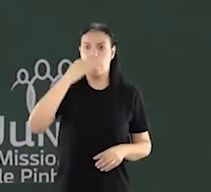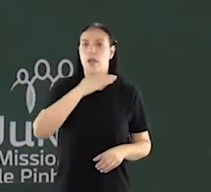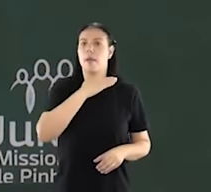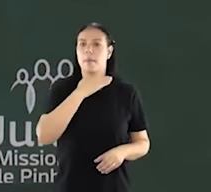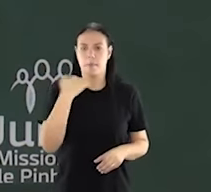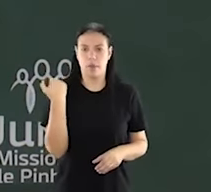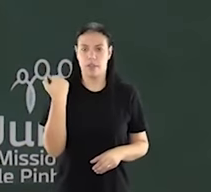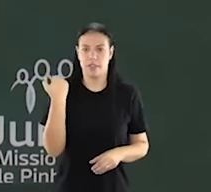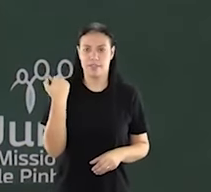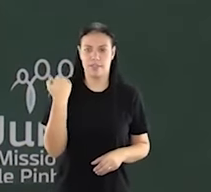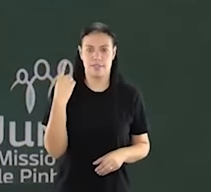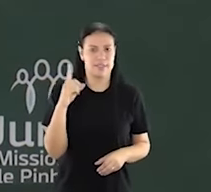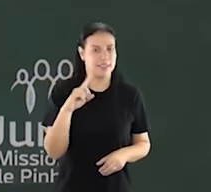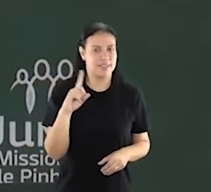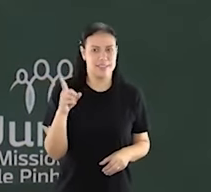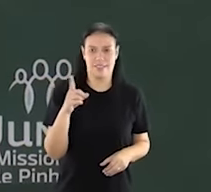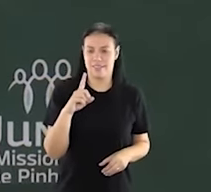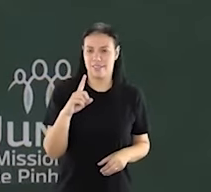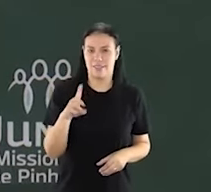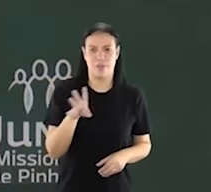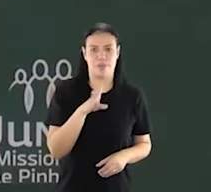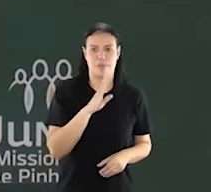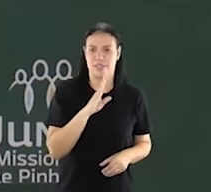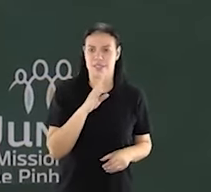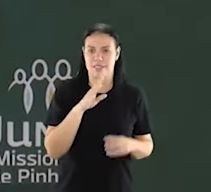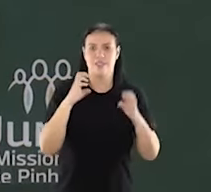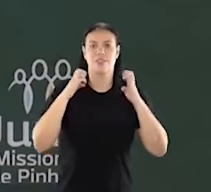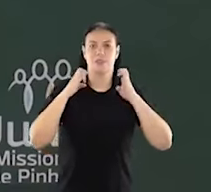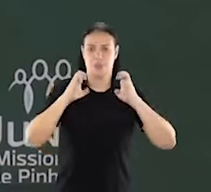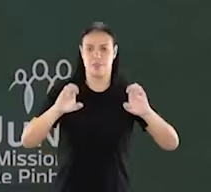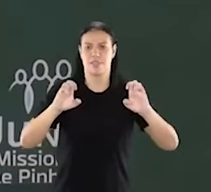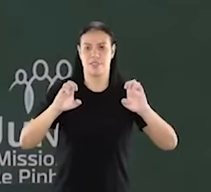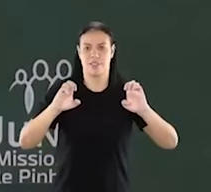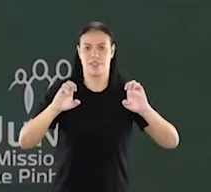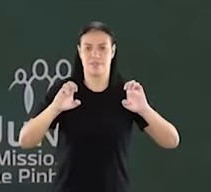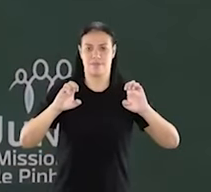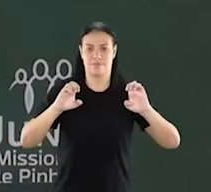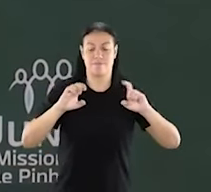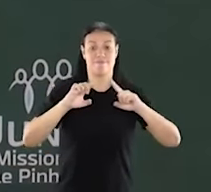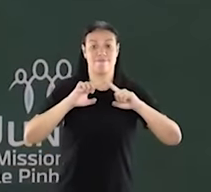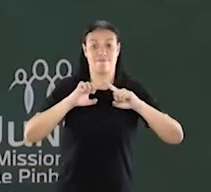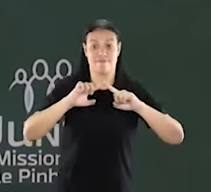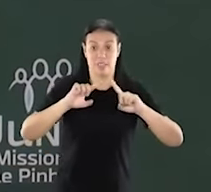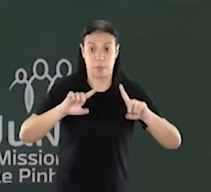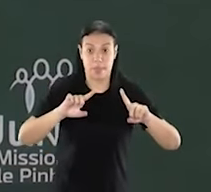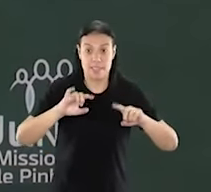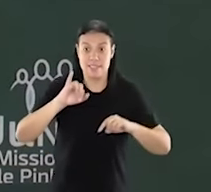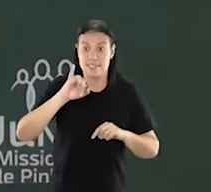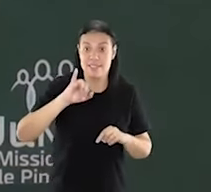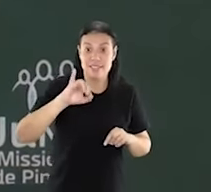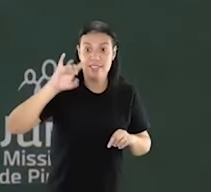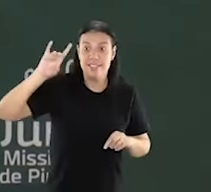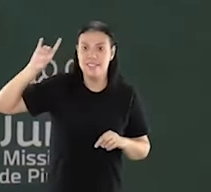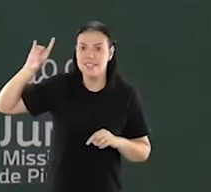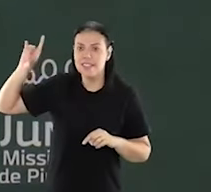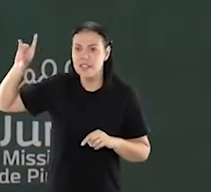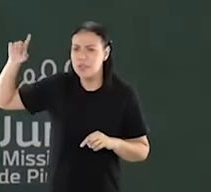sem ouvir o evangelho. E a Bíblia diz que se Deus avisar o perverso, o ímpio, que ele vai morrer, e ele morrer na